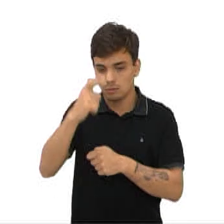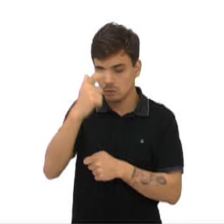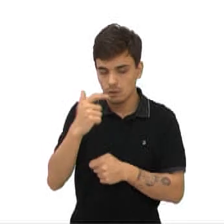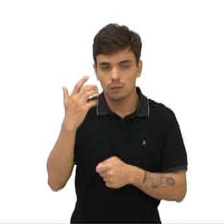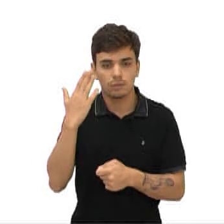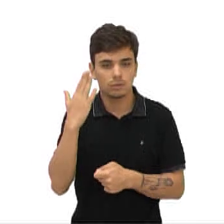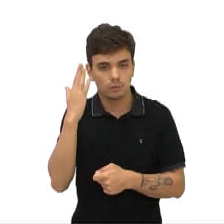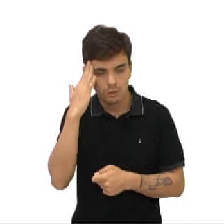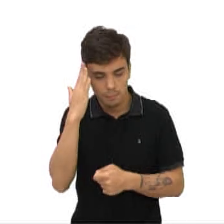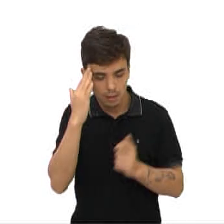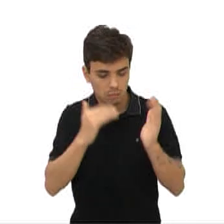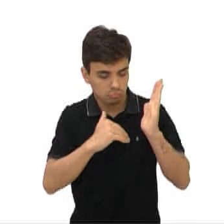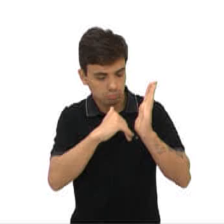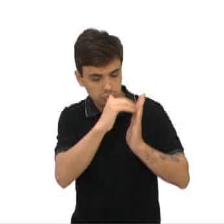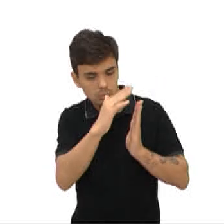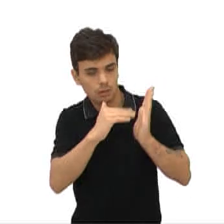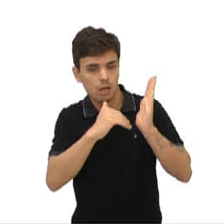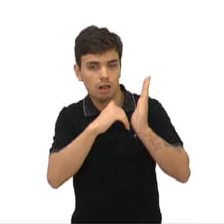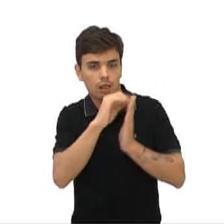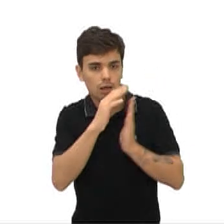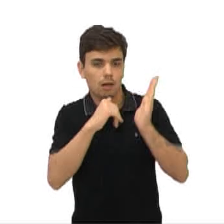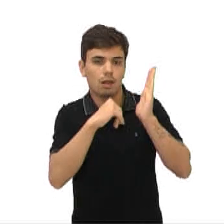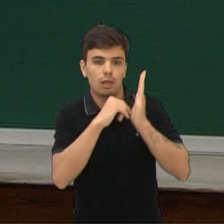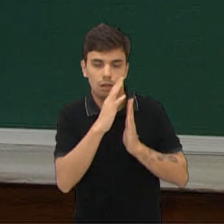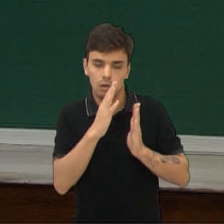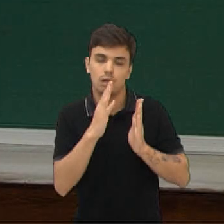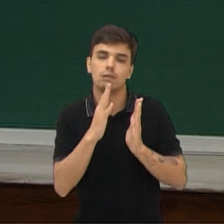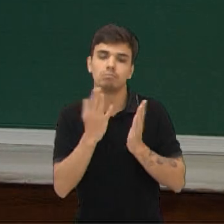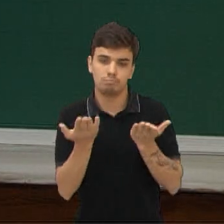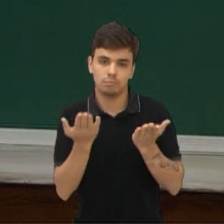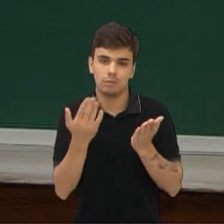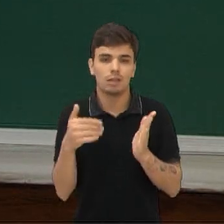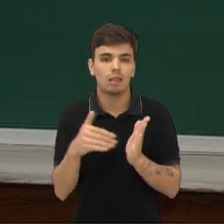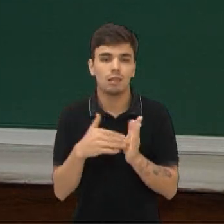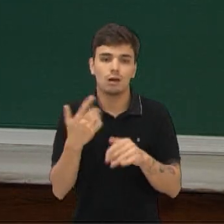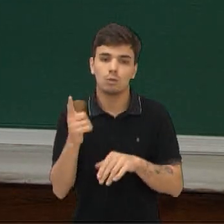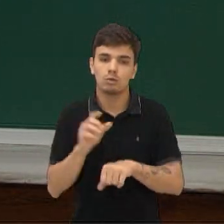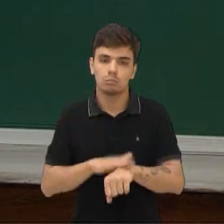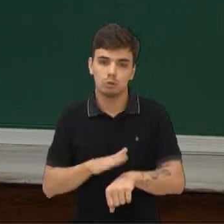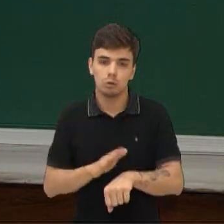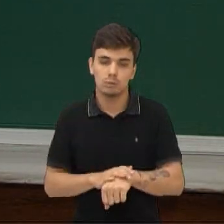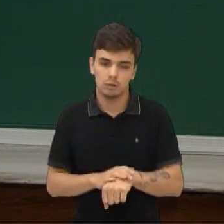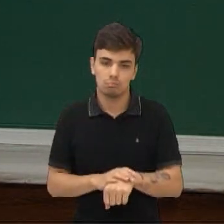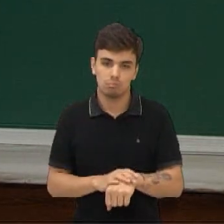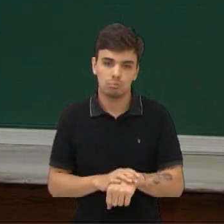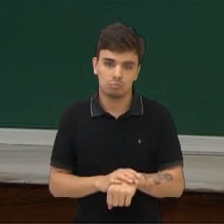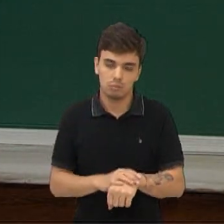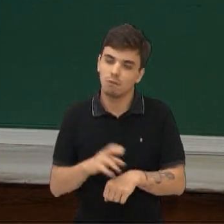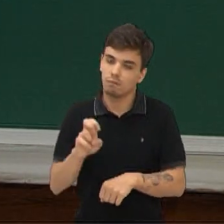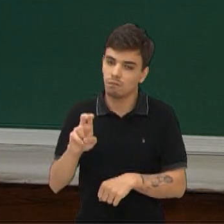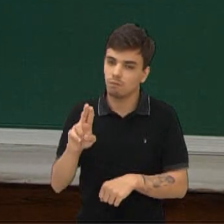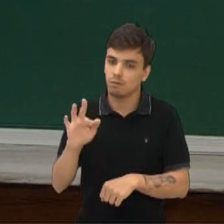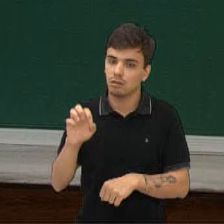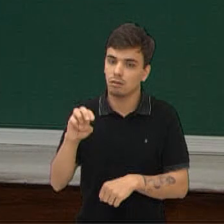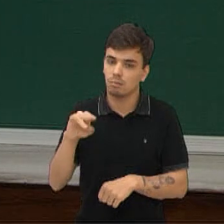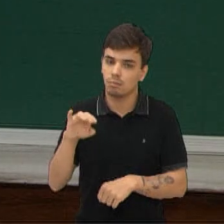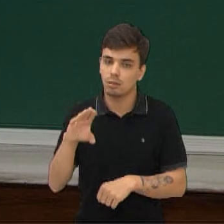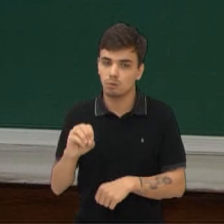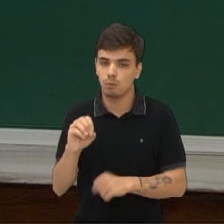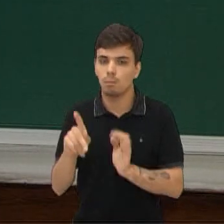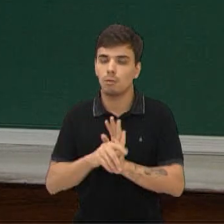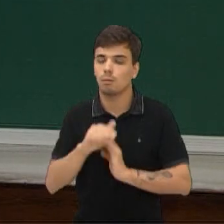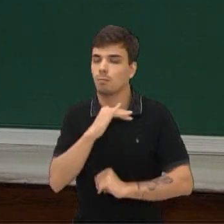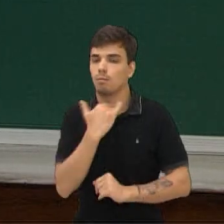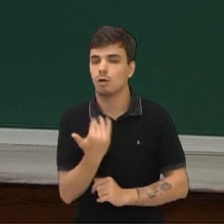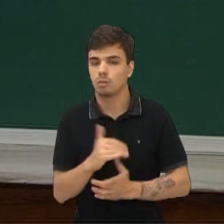lambendo minha mão até a última hora. Até a última hora você também vê que é um eufemismo de morte. Como eu